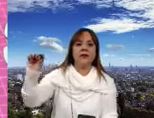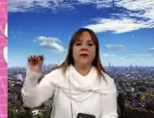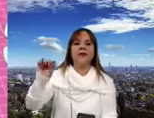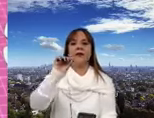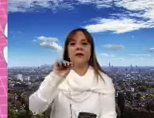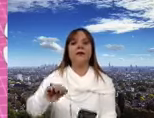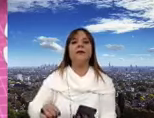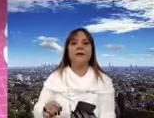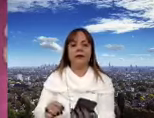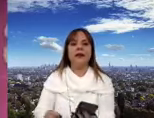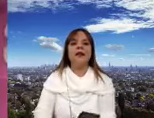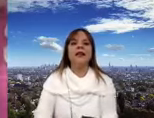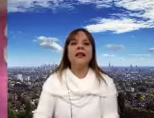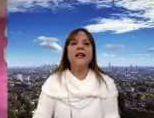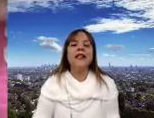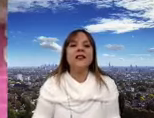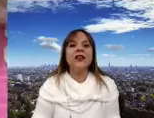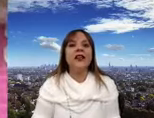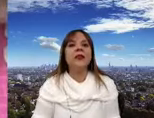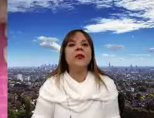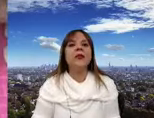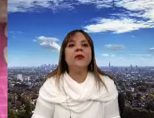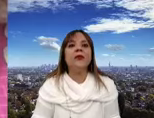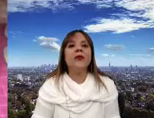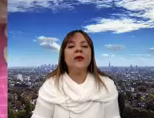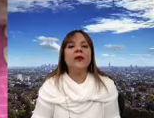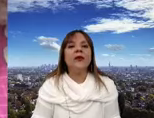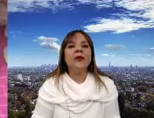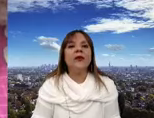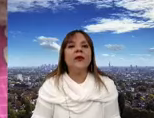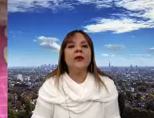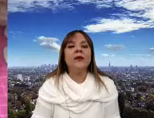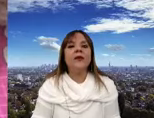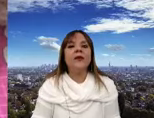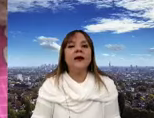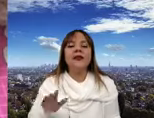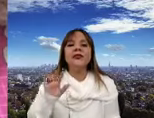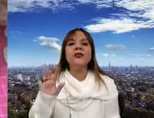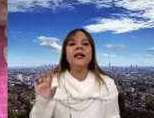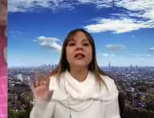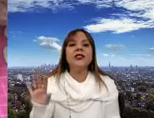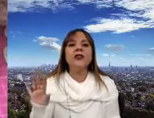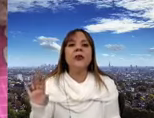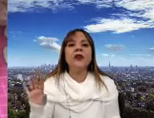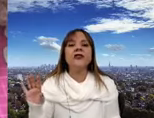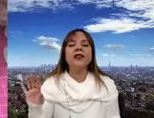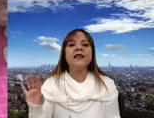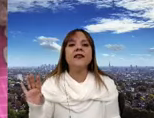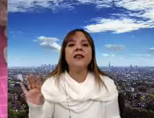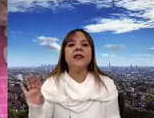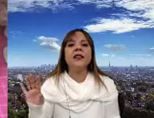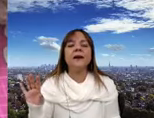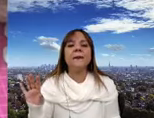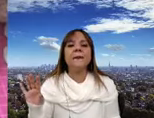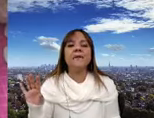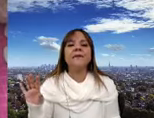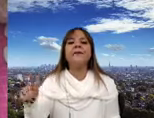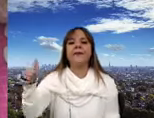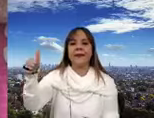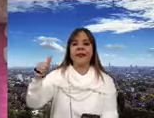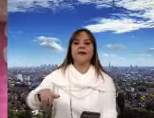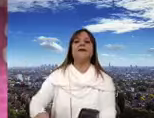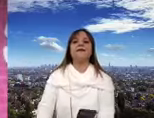paralelo, ó, Isso, para olha lá, que marcar os bom. cílios. E furei também. Mas tá tudo marcadinho no molde, né, Stephanie? Tá, os cílios